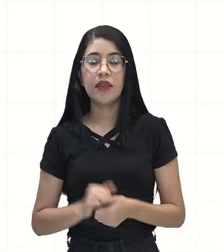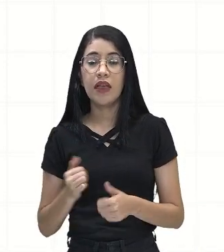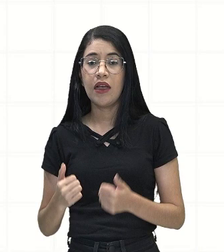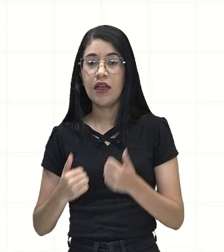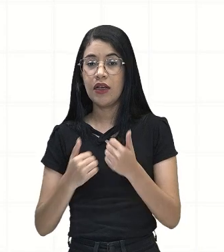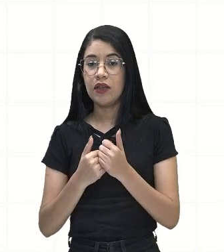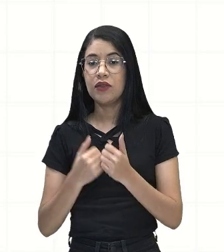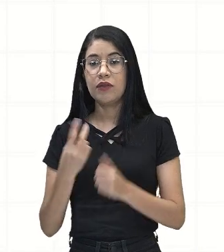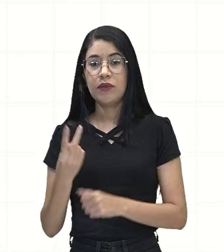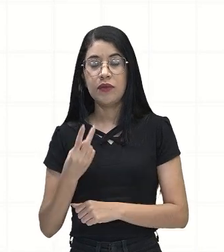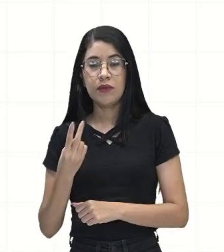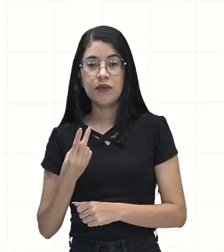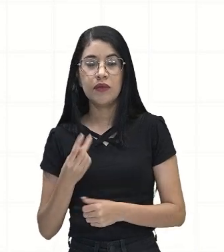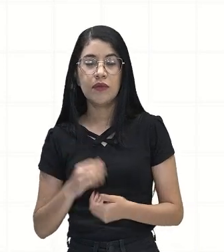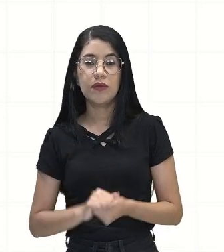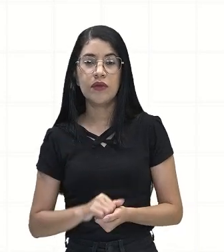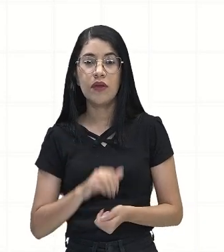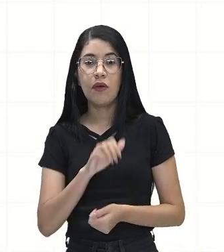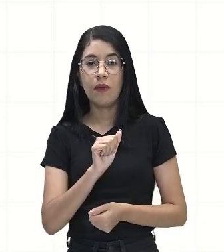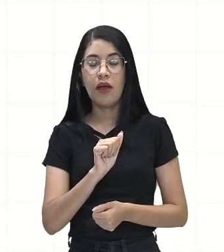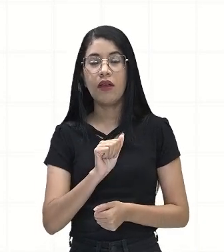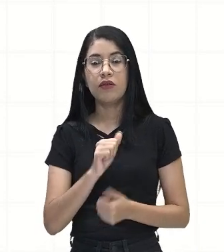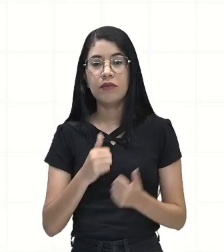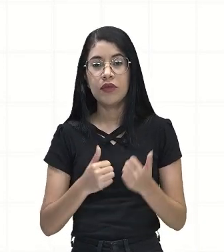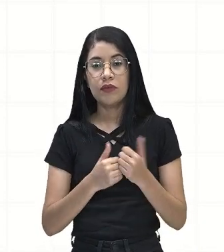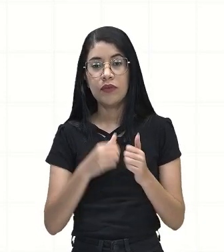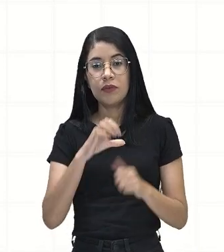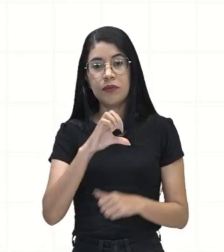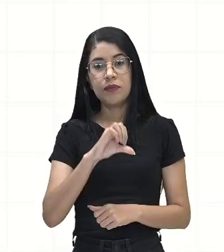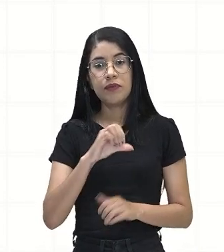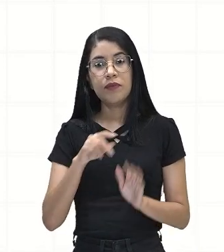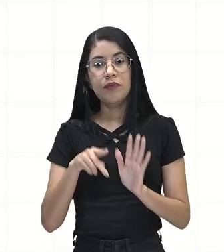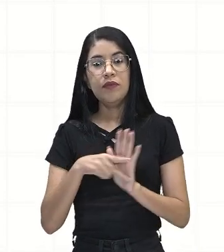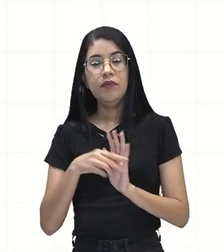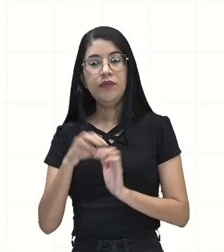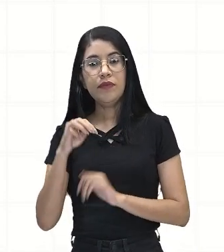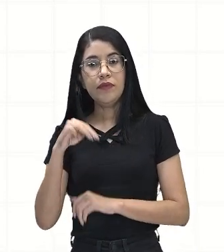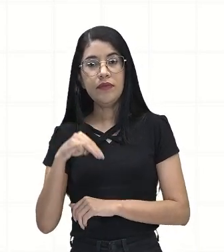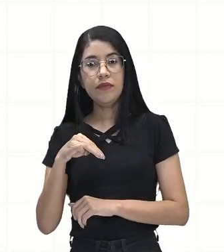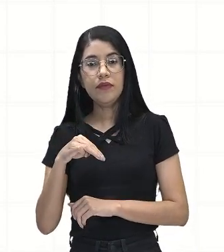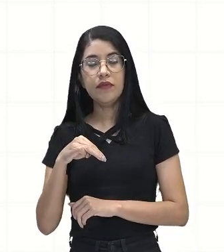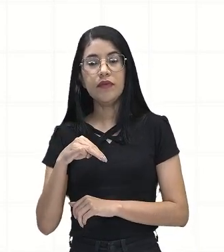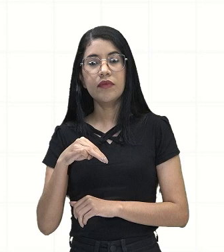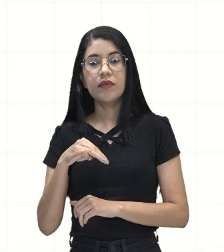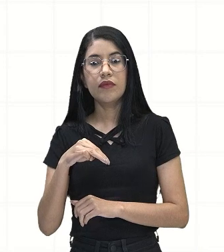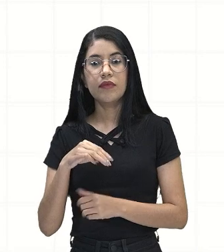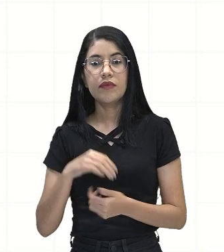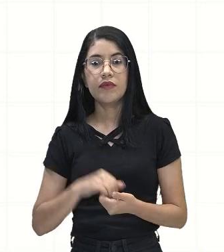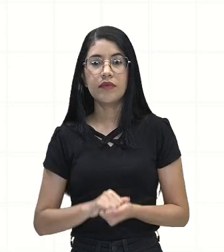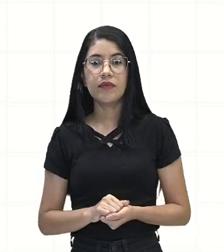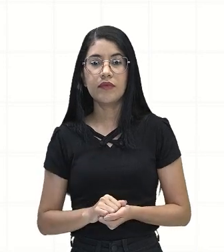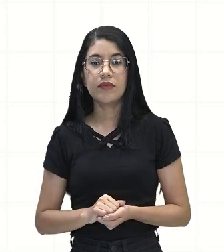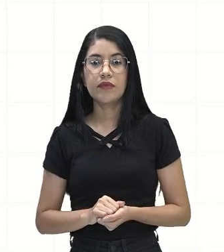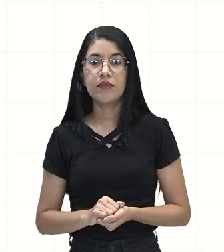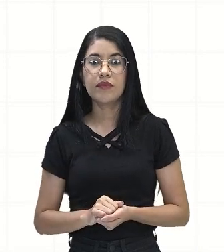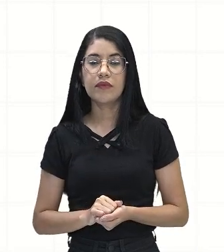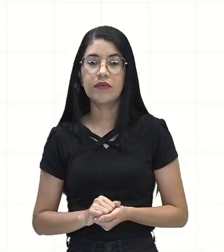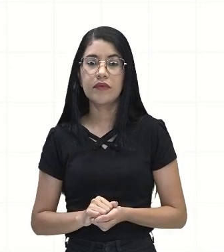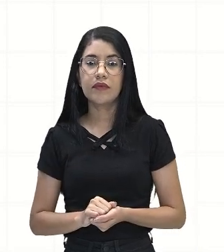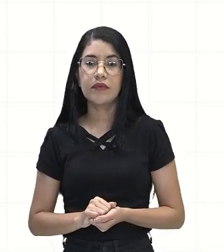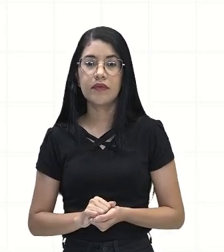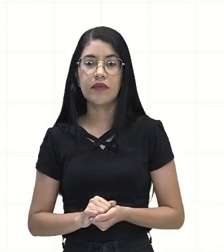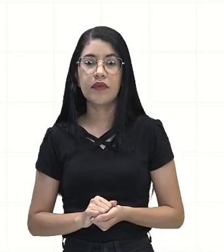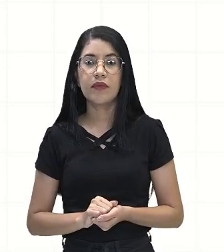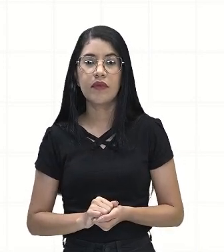sei o tamanho do A, que é 9. Acabei de descobrir. O que é que eu faço agora? Passo 9 para o outro lado, passo 4 para o outro lado. 9